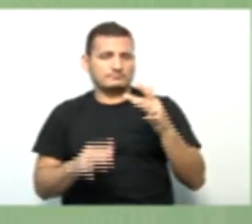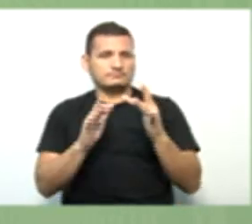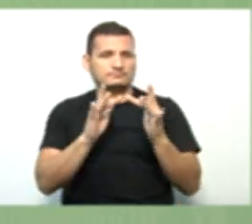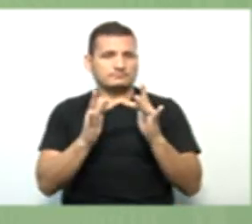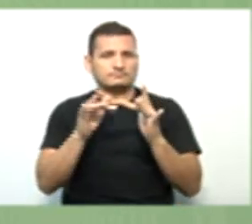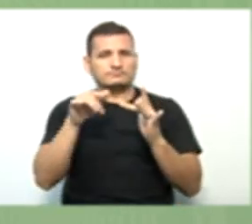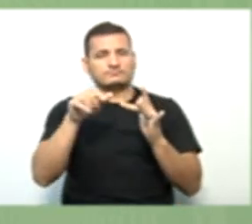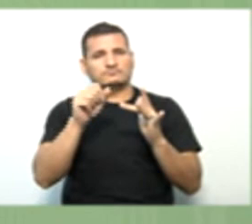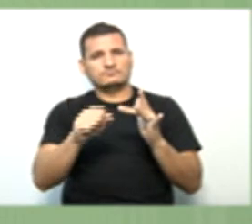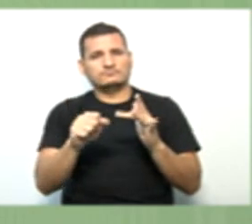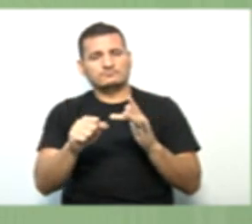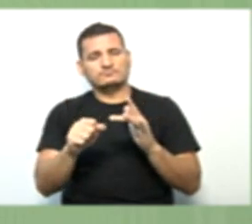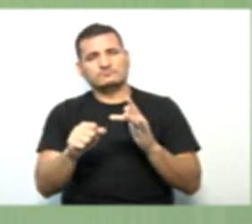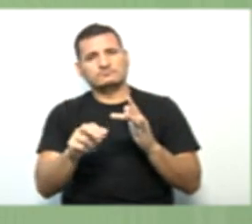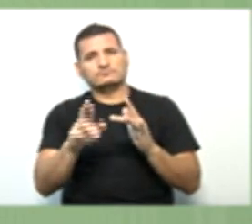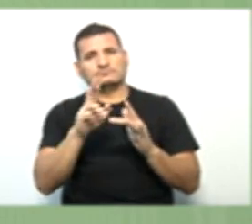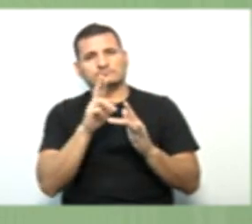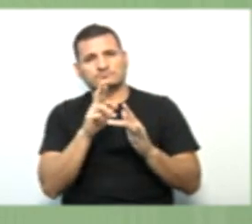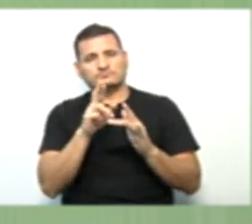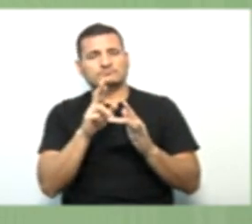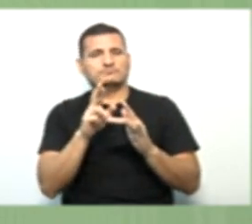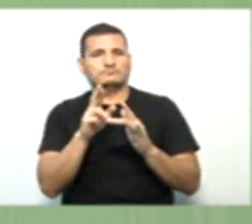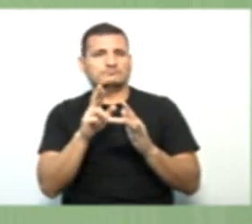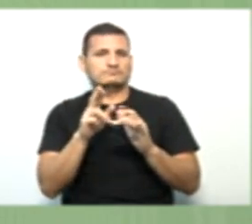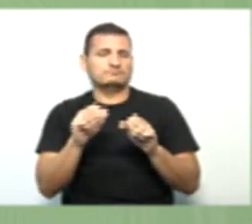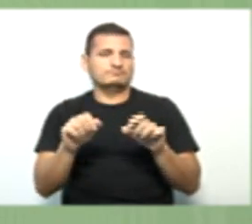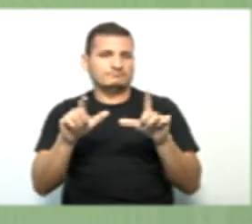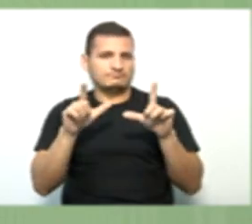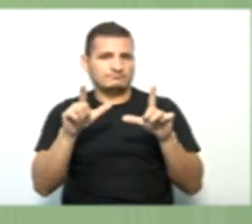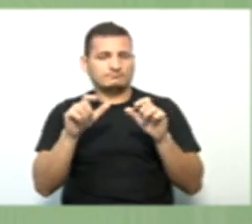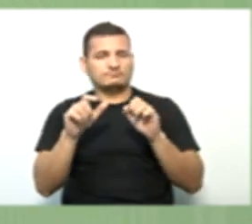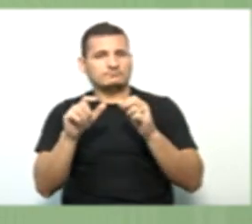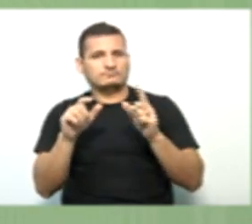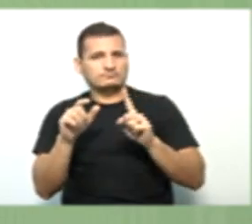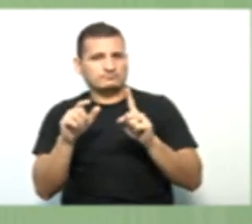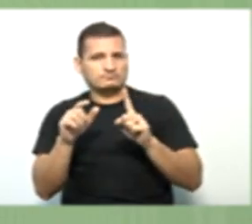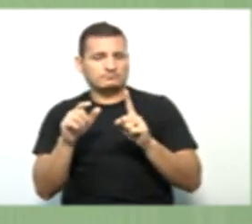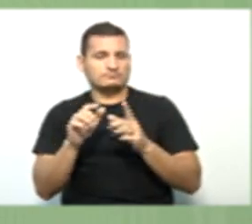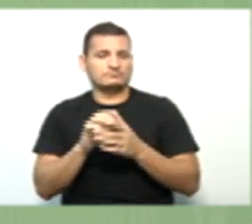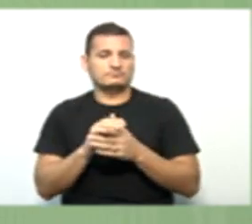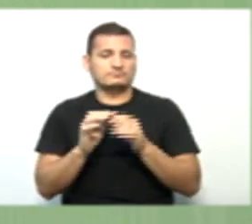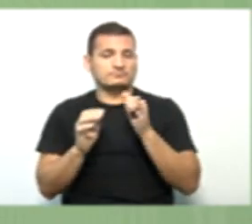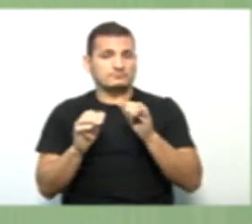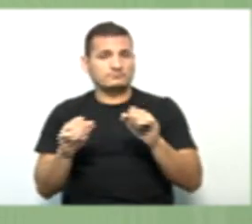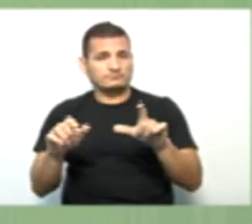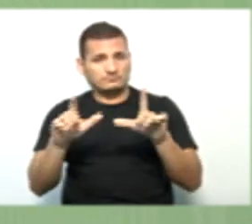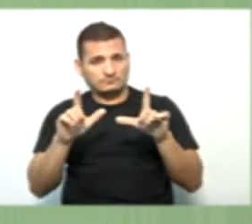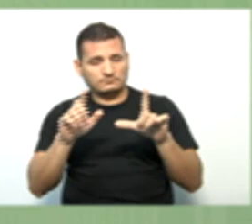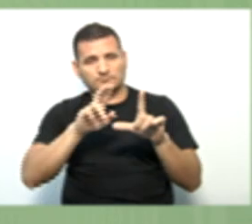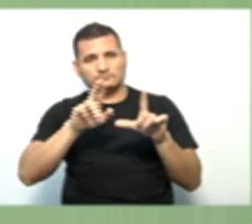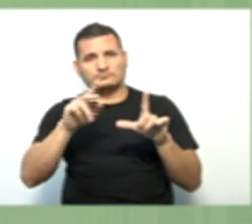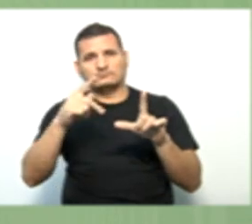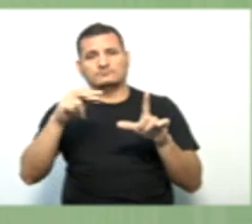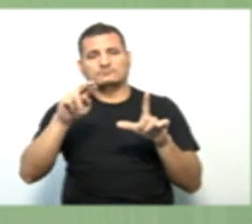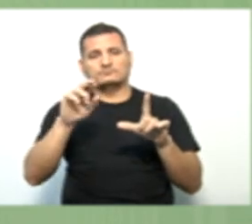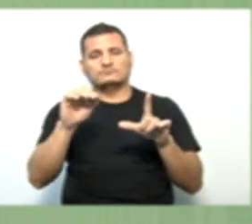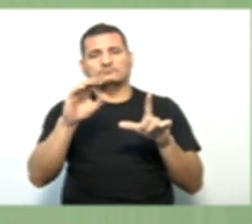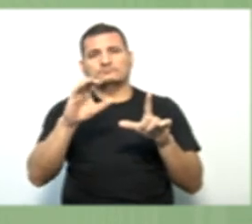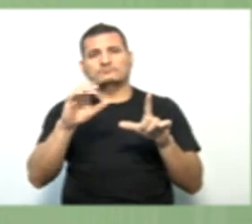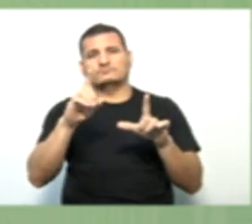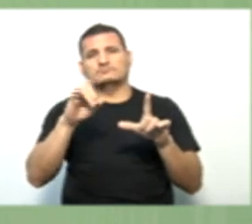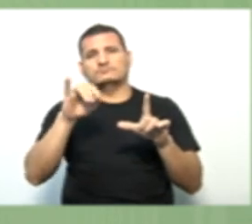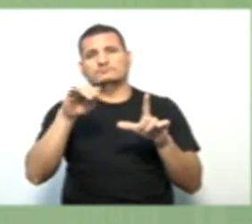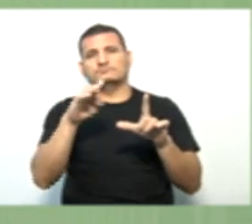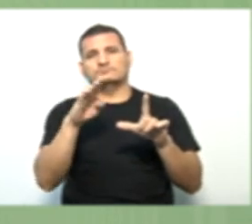não retornar valor. No caso, quando uma função não retorna valor, a gente dá um nome a isso de procedimento. Então, percebam aqui, nós temos um